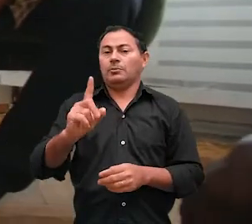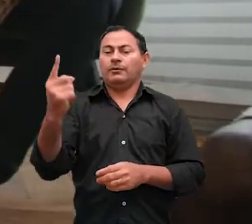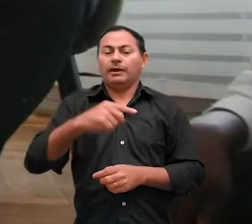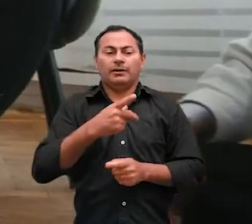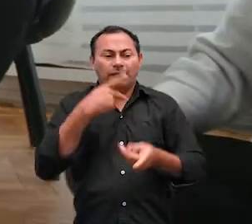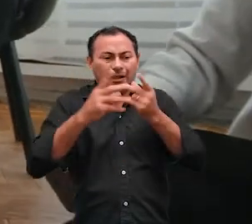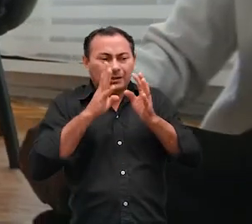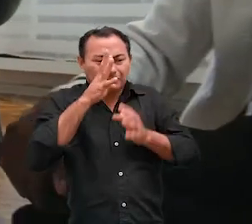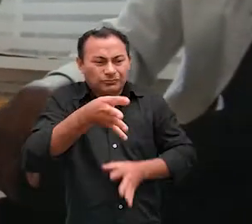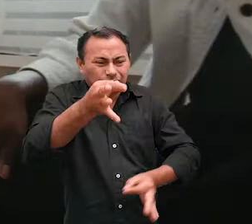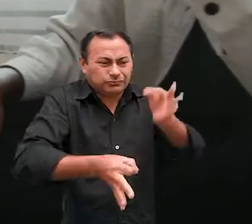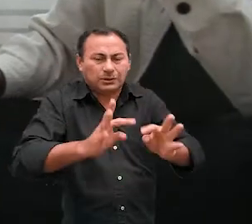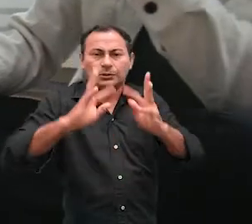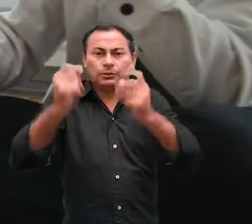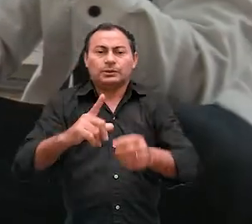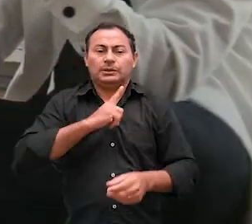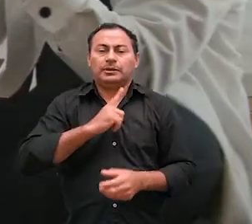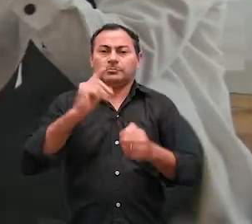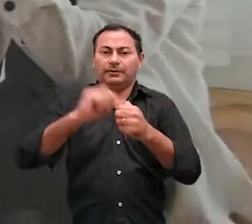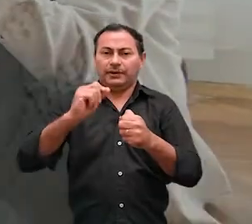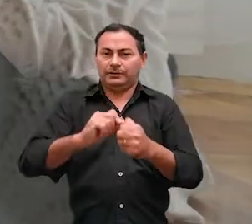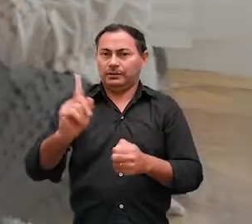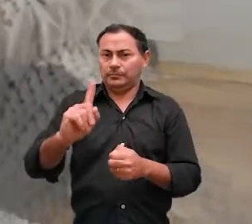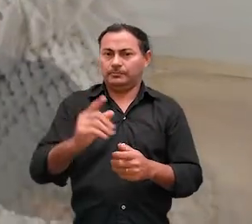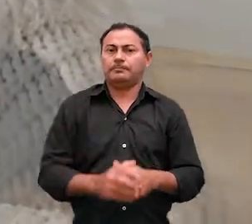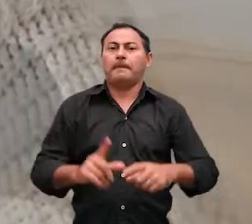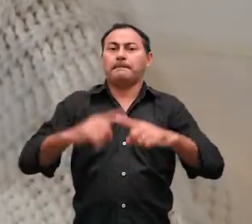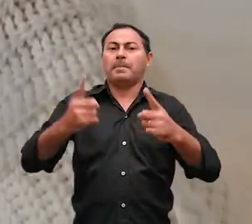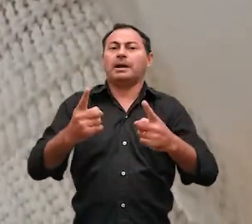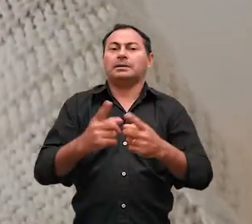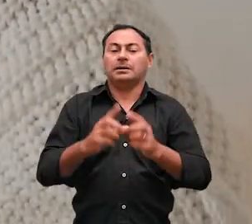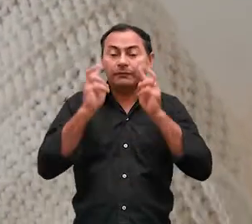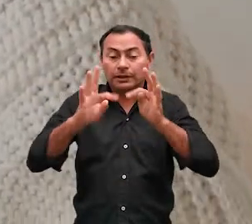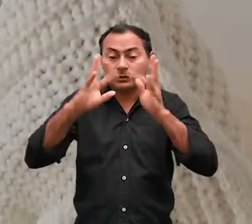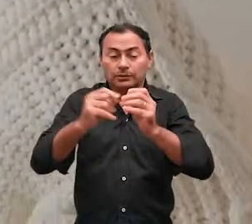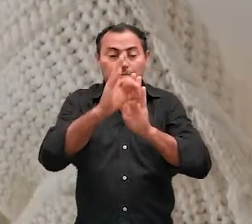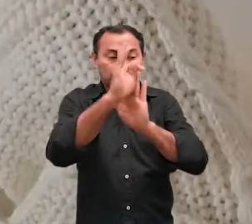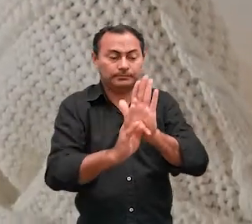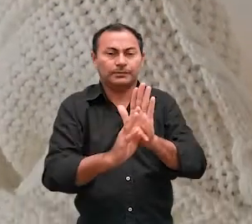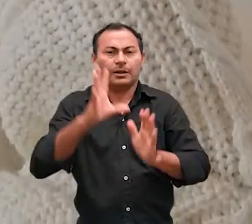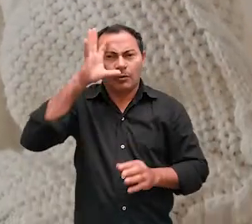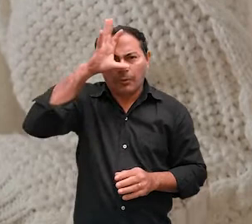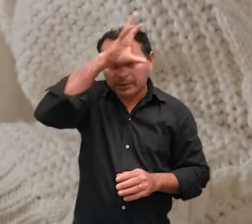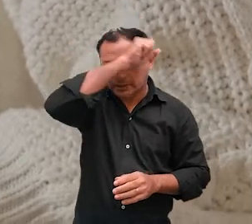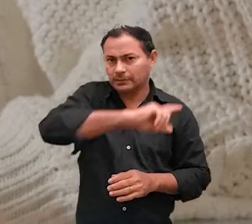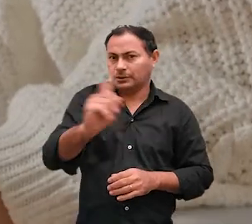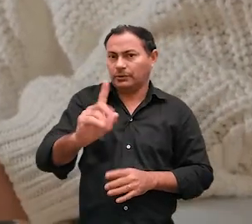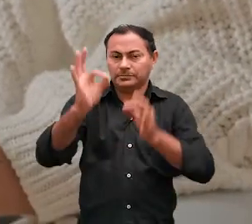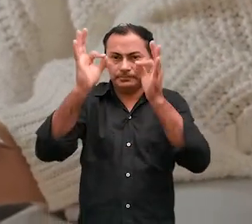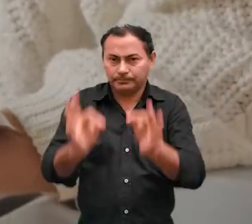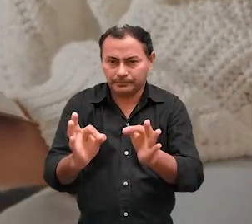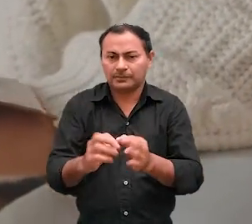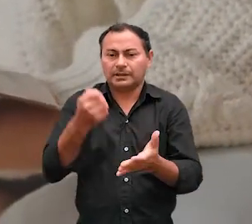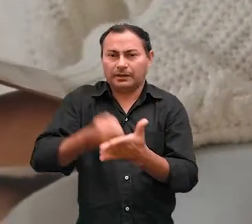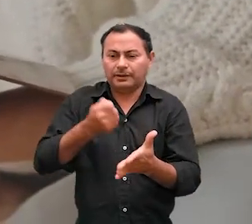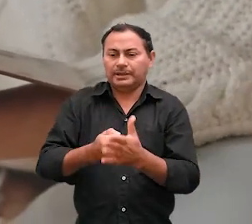não me venha com julgamentos por causa de tudo que tenha feito mas estudando toda passagem compreendemos que